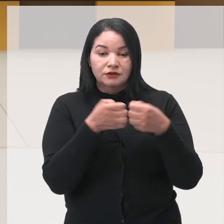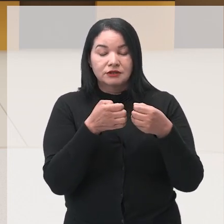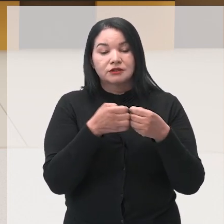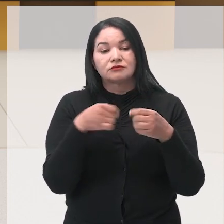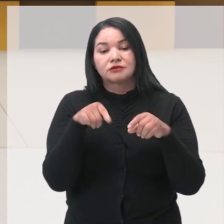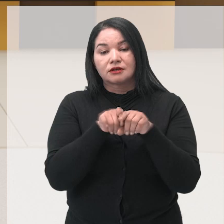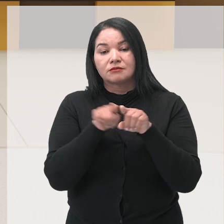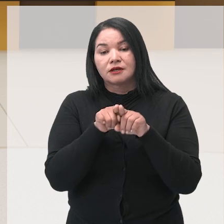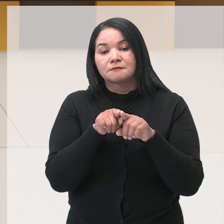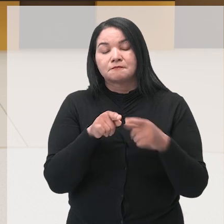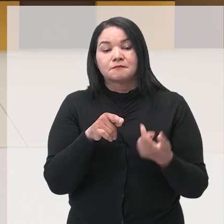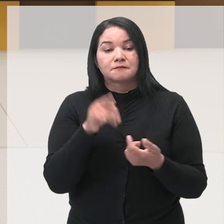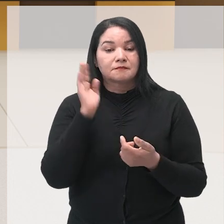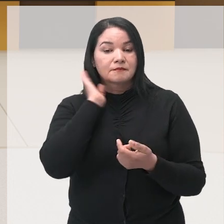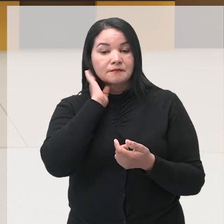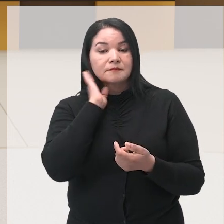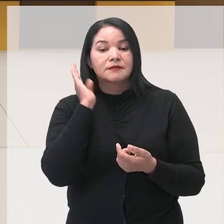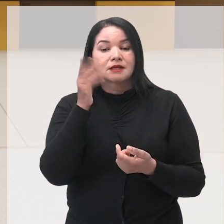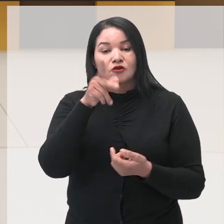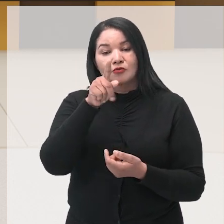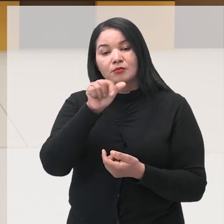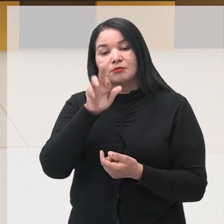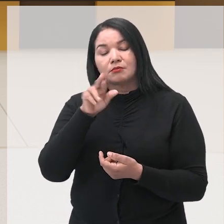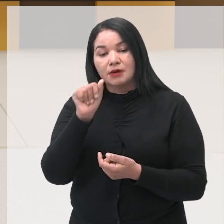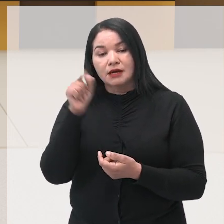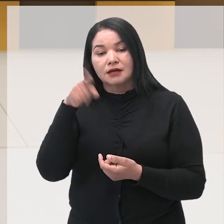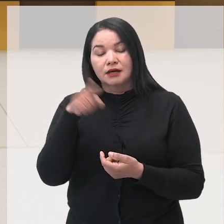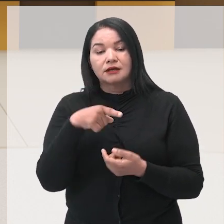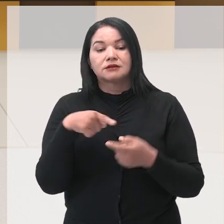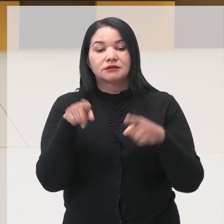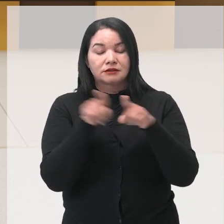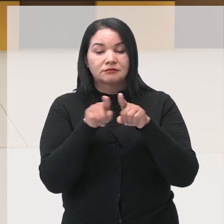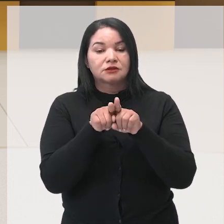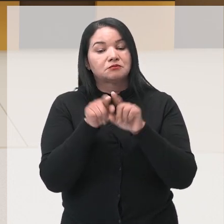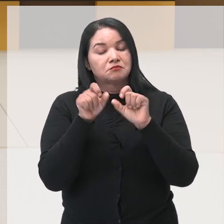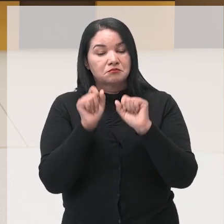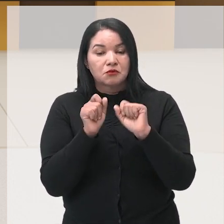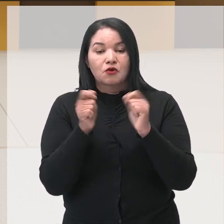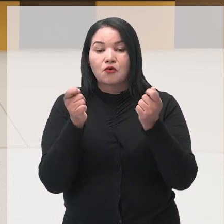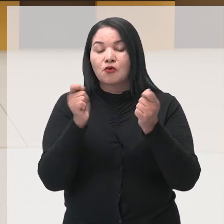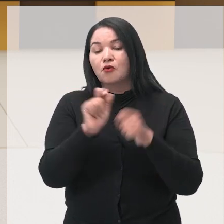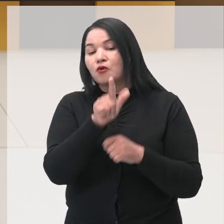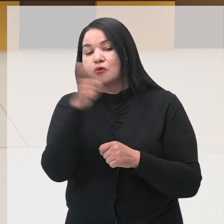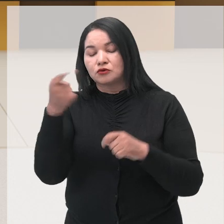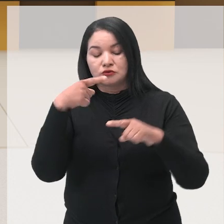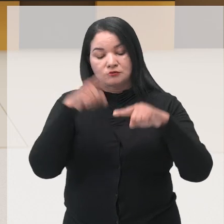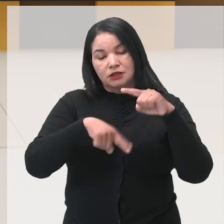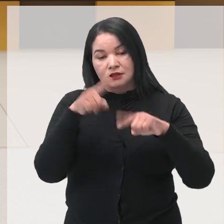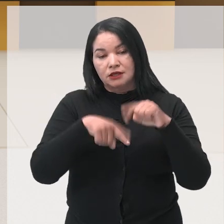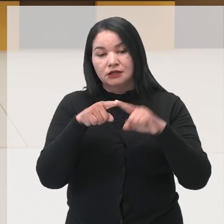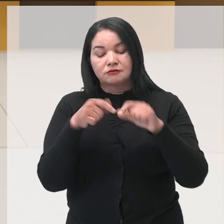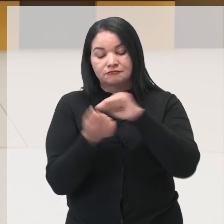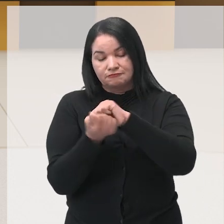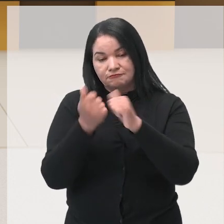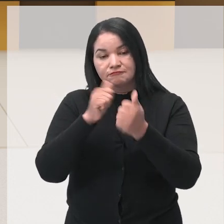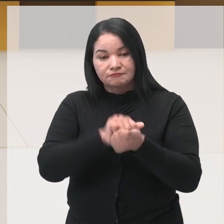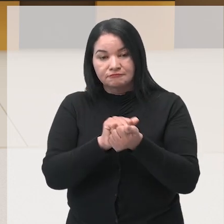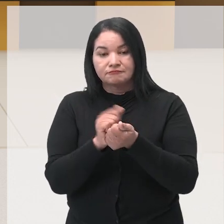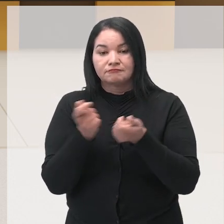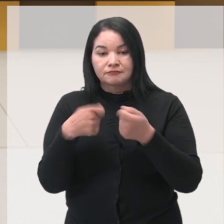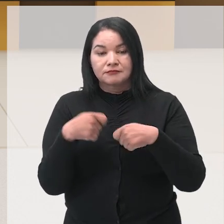ser replicados, né, de outras formas, com outros materiais. E assim,